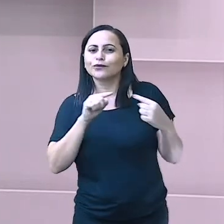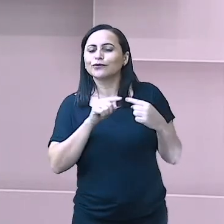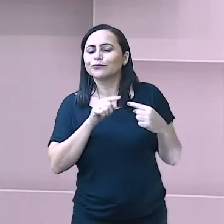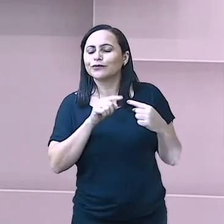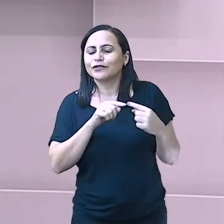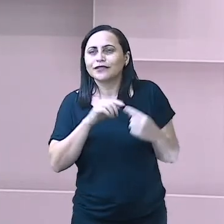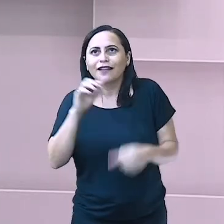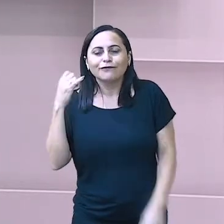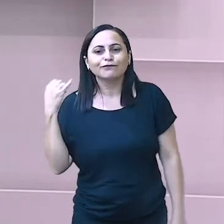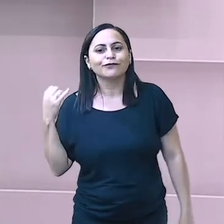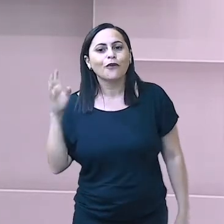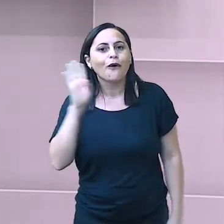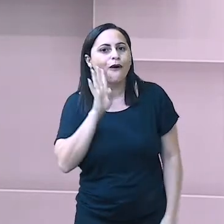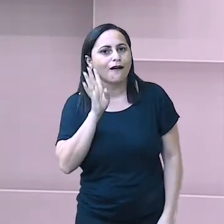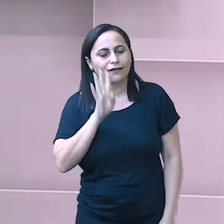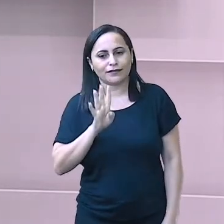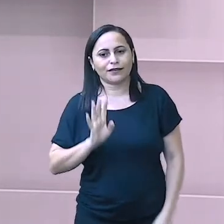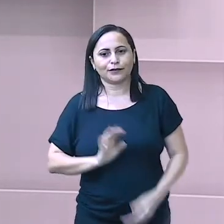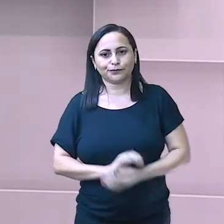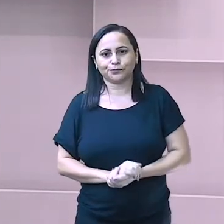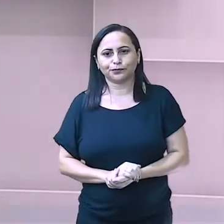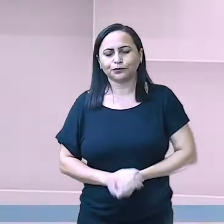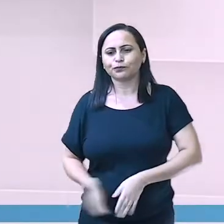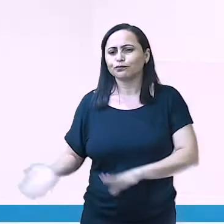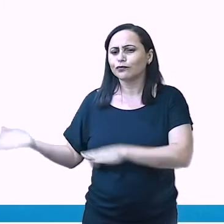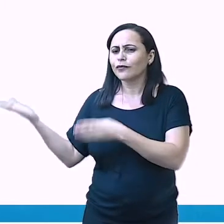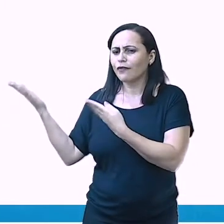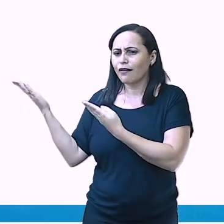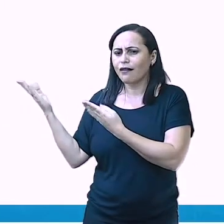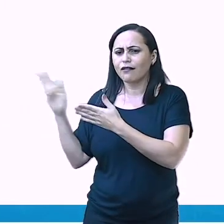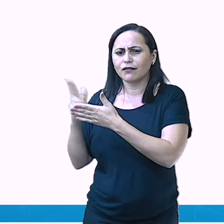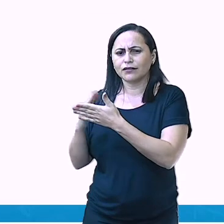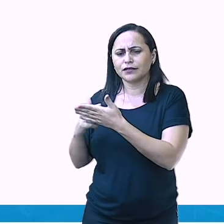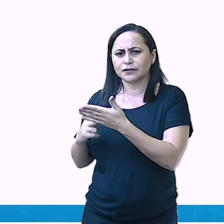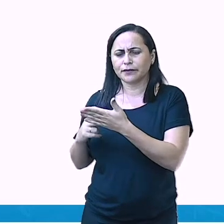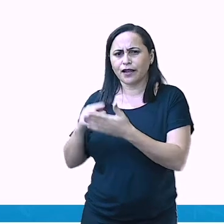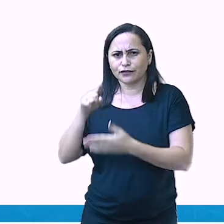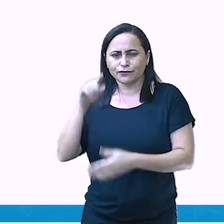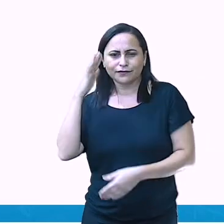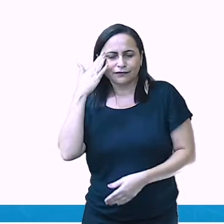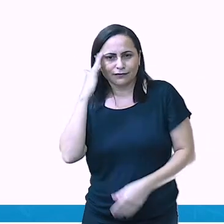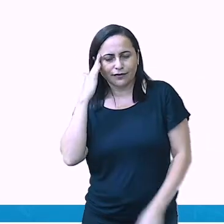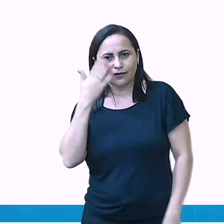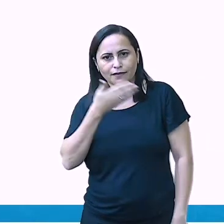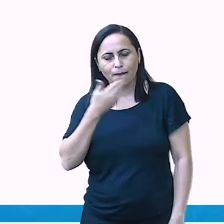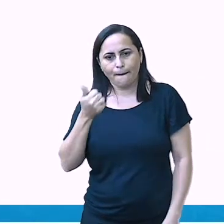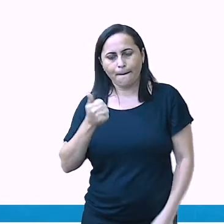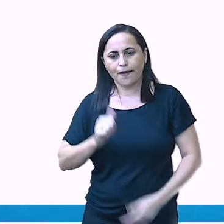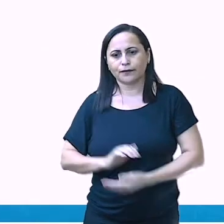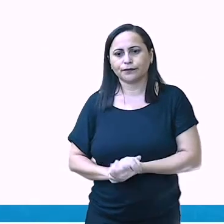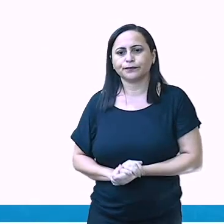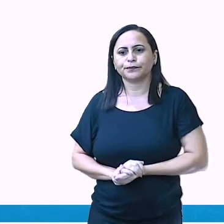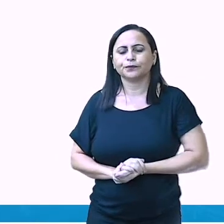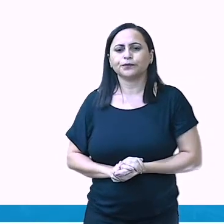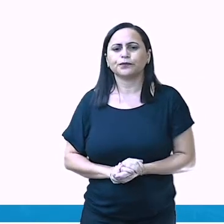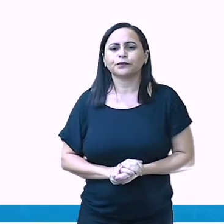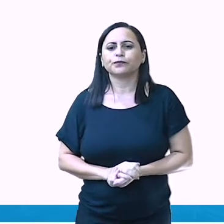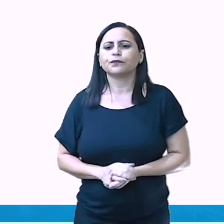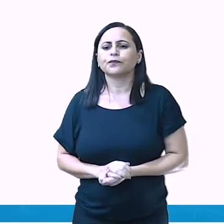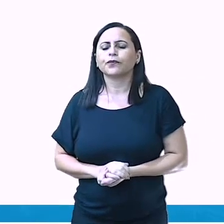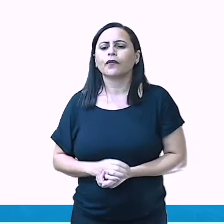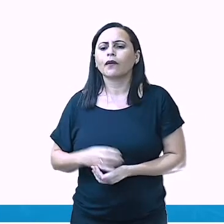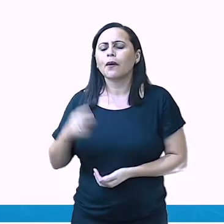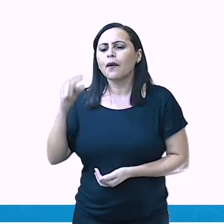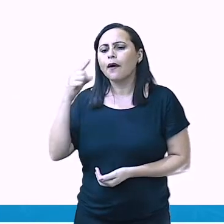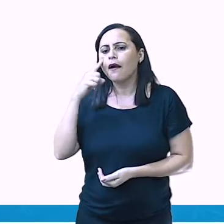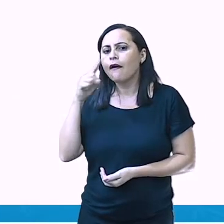foi muito interessante. Olhem nessas imagens aqui para a gente entender um pouquinho melhor sobre esse escambo. Então, olha só,